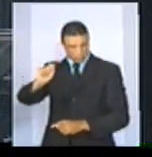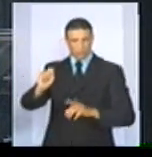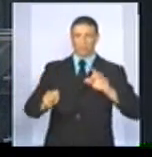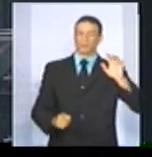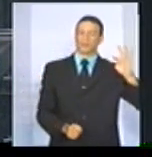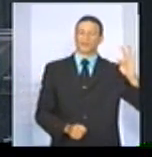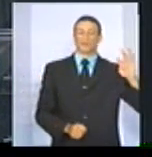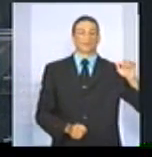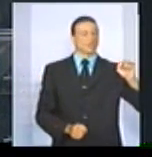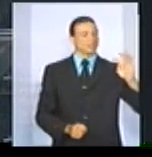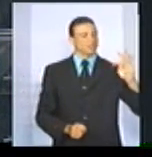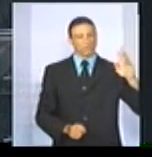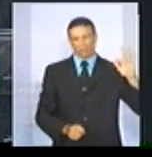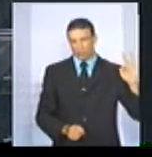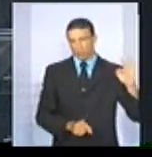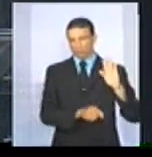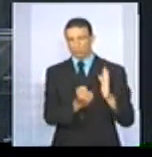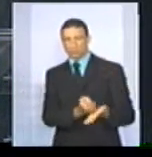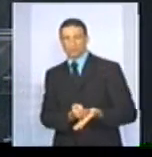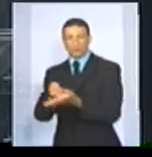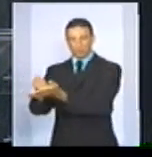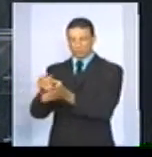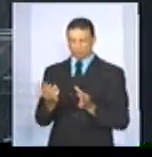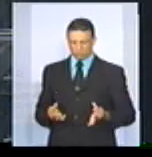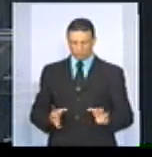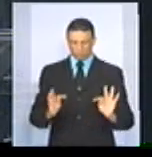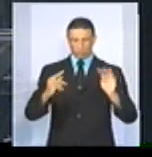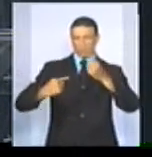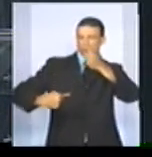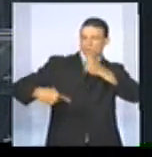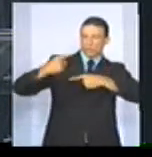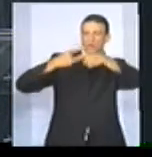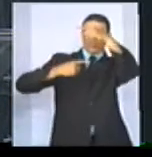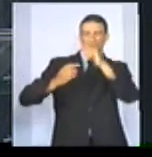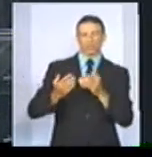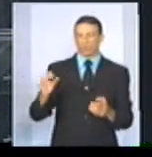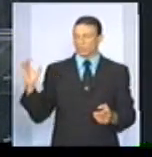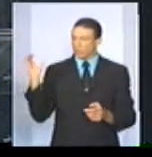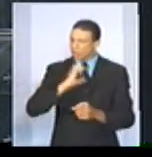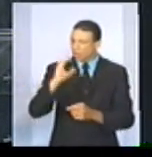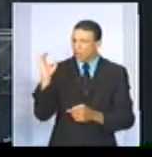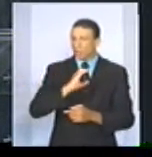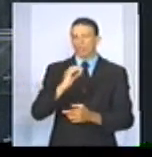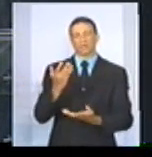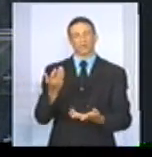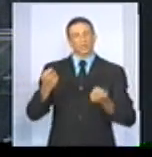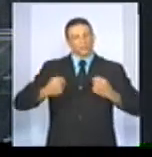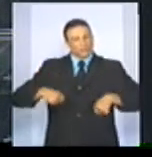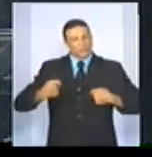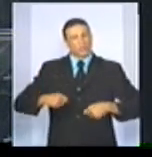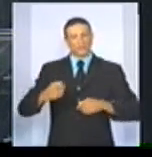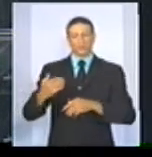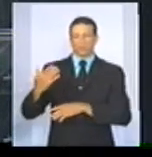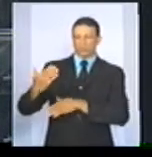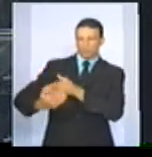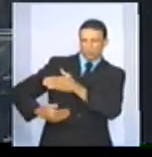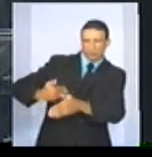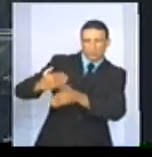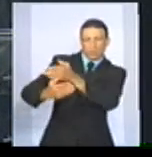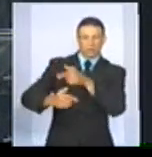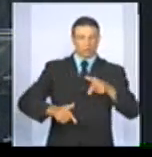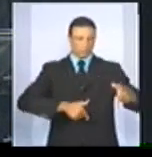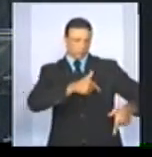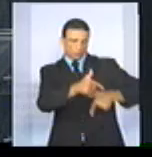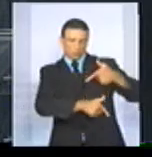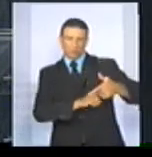Uma velocidade que os temas da tecnologia e os temas dessa nova legislação requerem, que ilumine o caminho dos prestadores